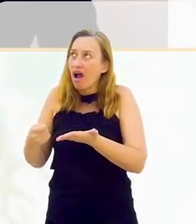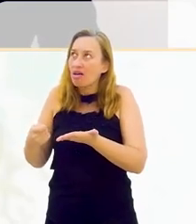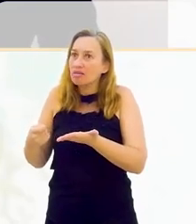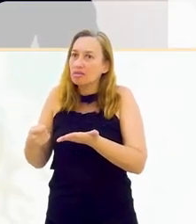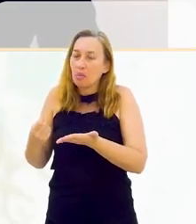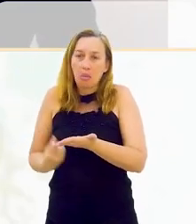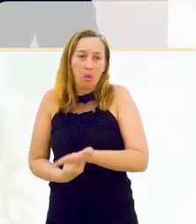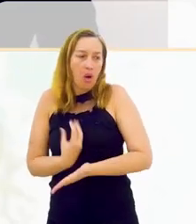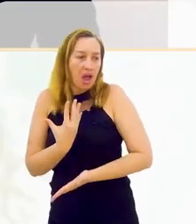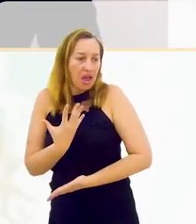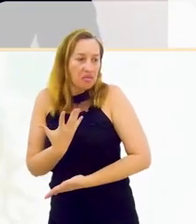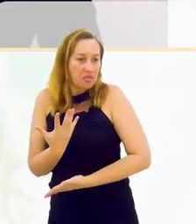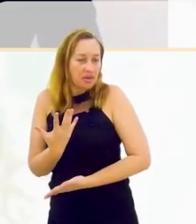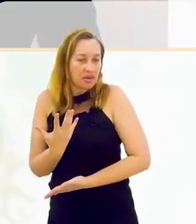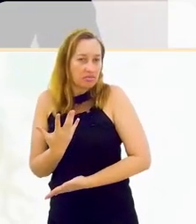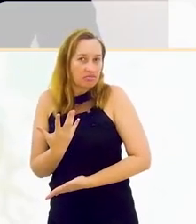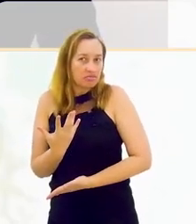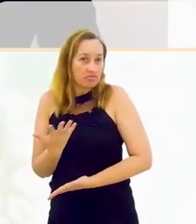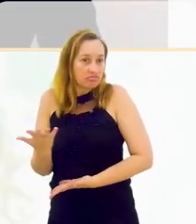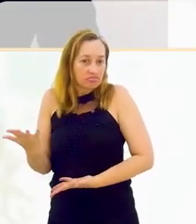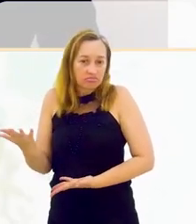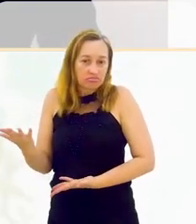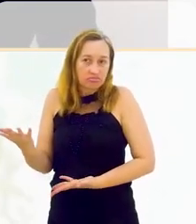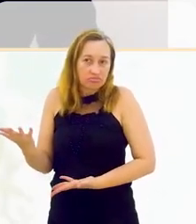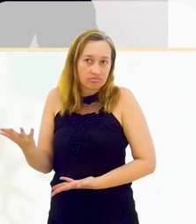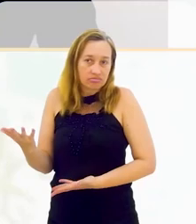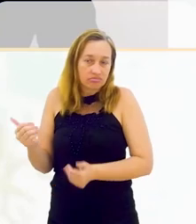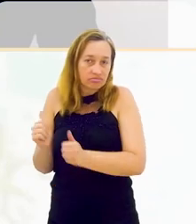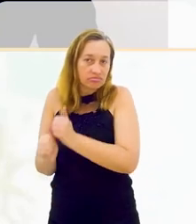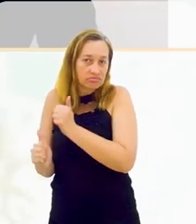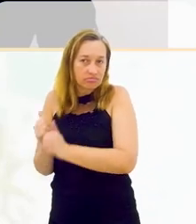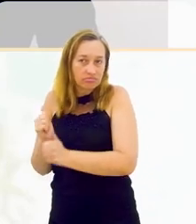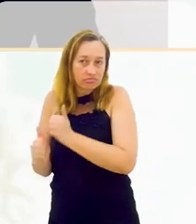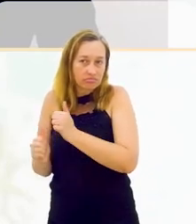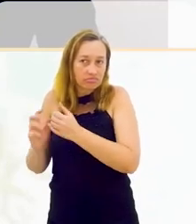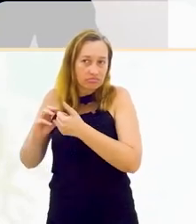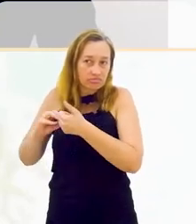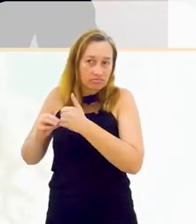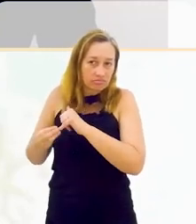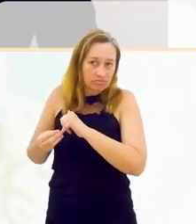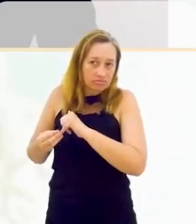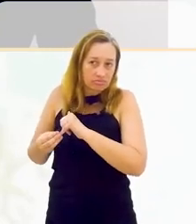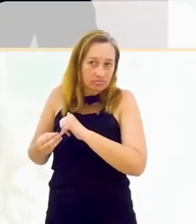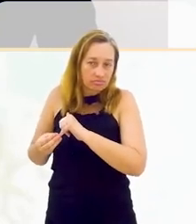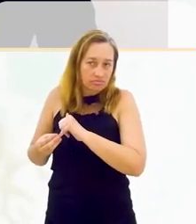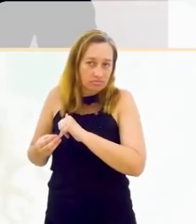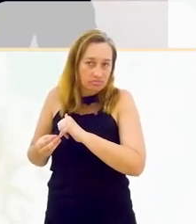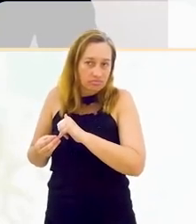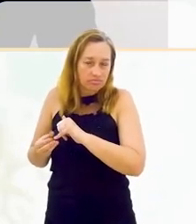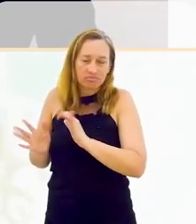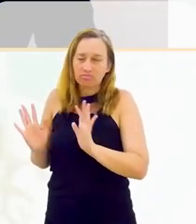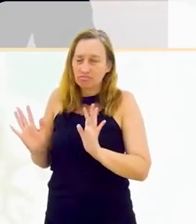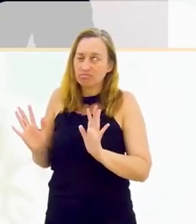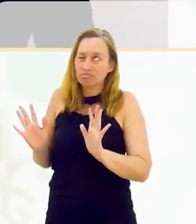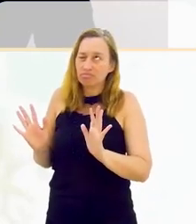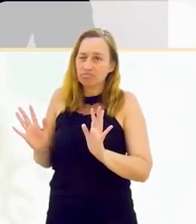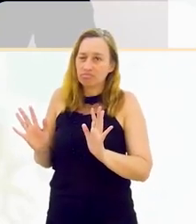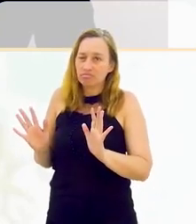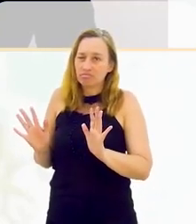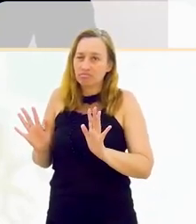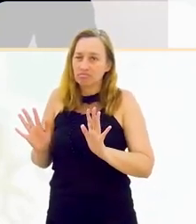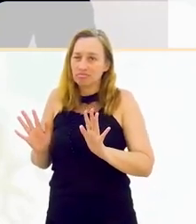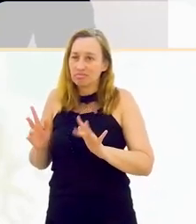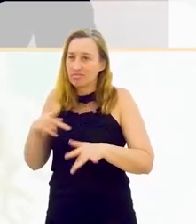escrever sobre um poema, sobre o arroz, o feijão, não sei o quê. Eu tô,